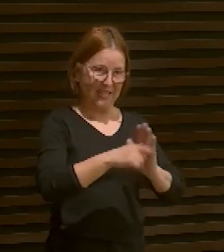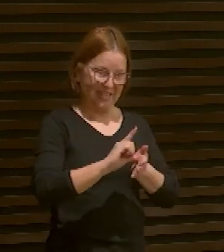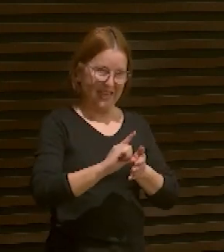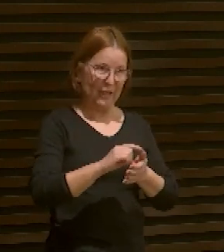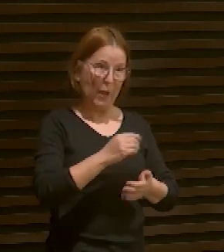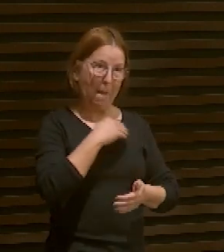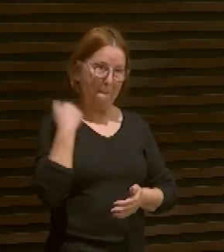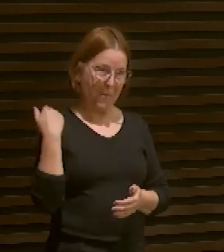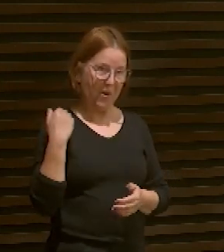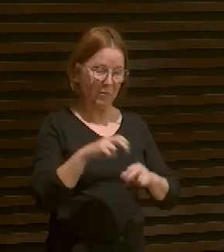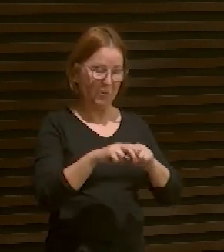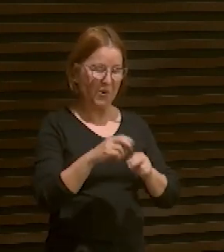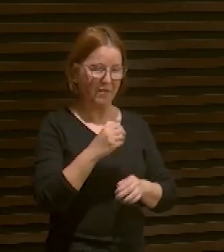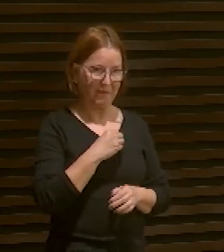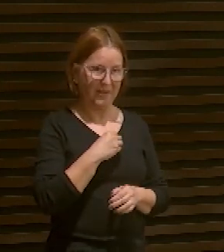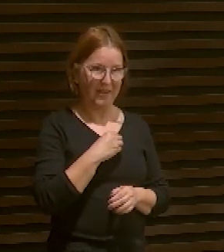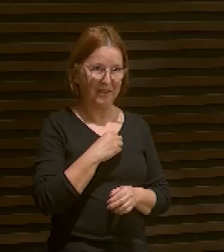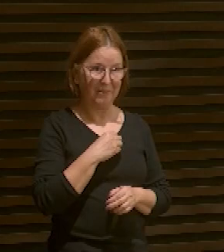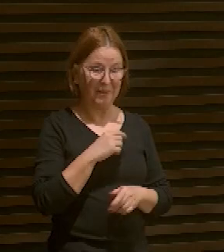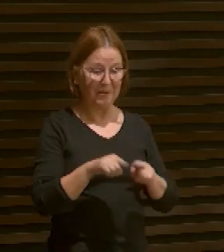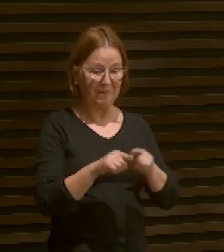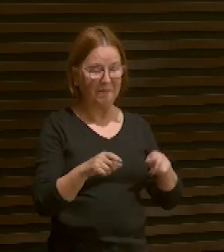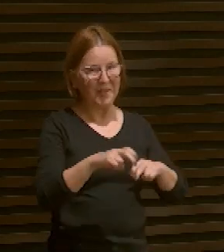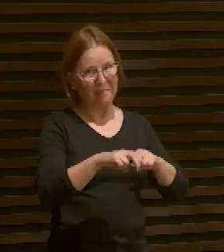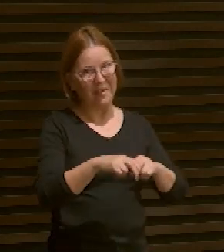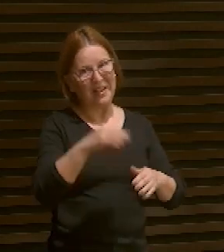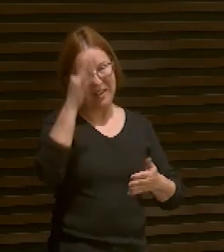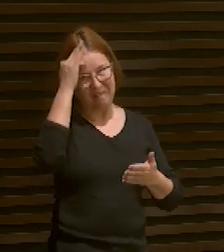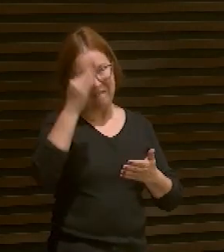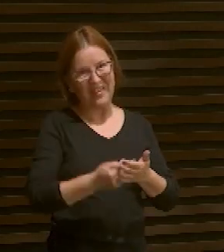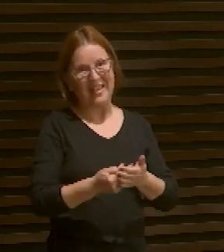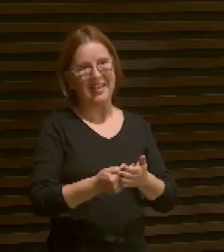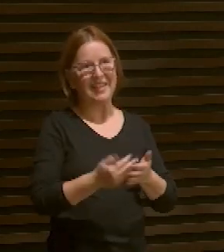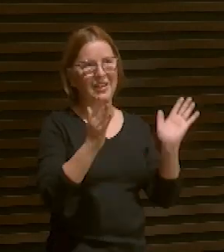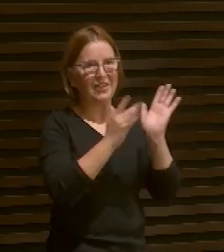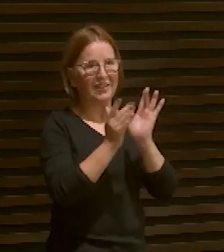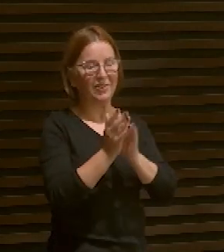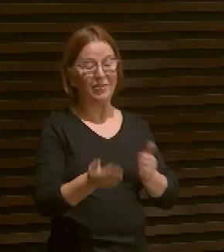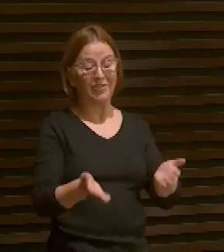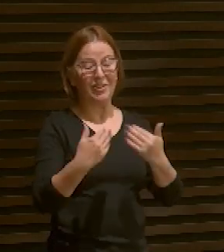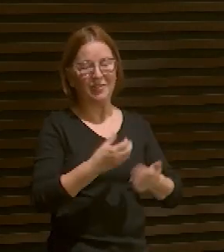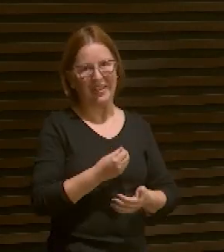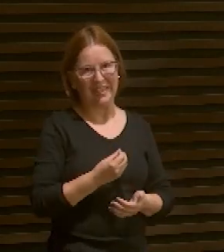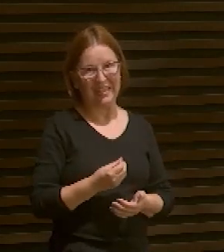deu vida. E é essa vida de Cristo que faz toda a diferença nas nossas lutas